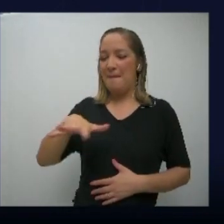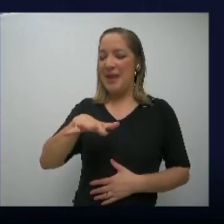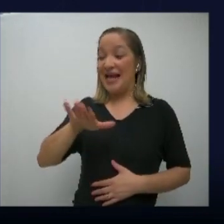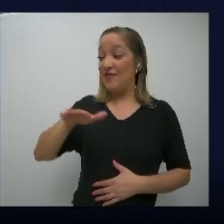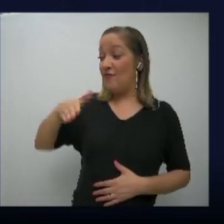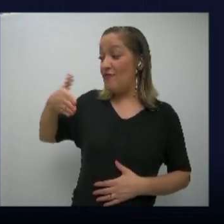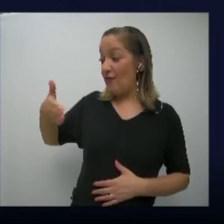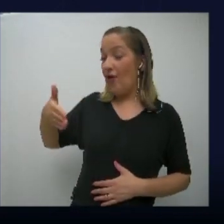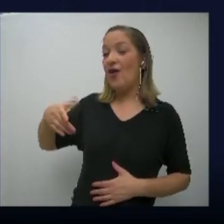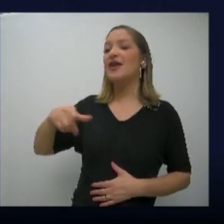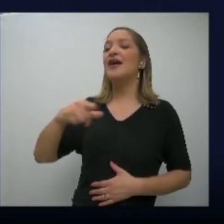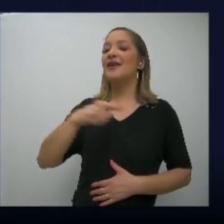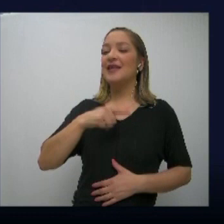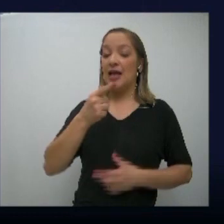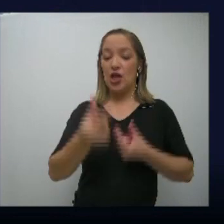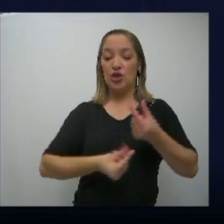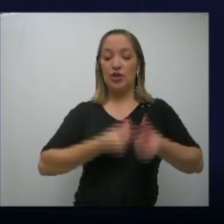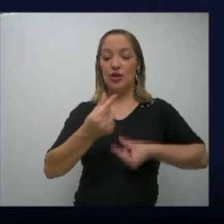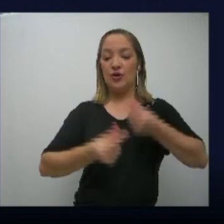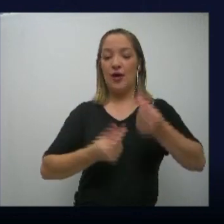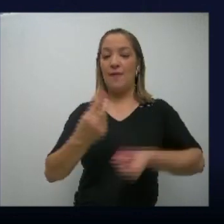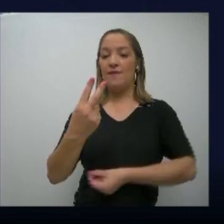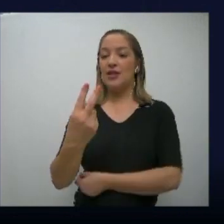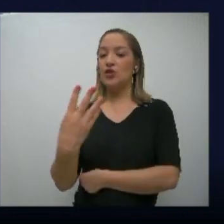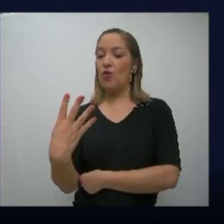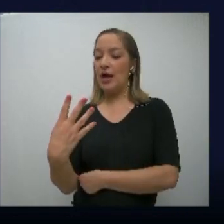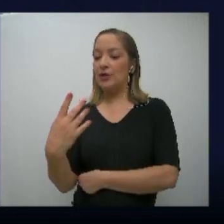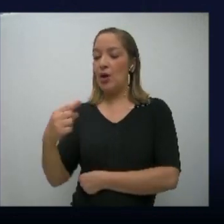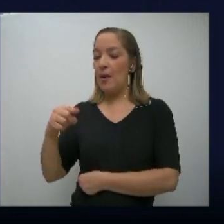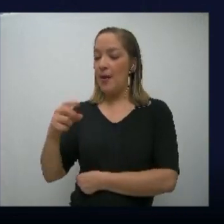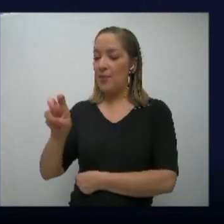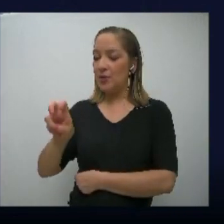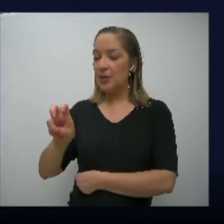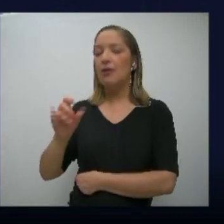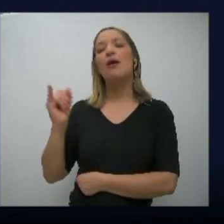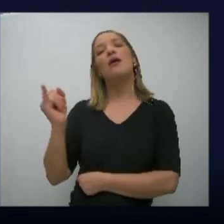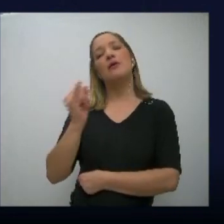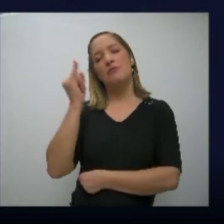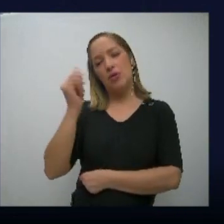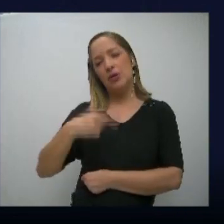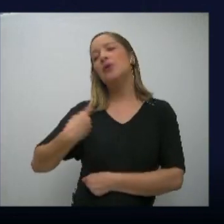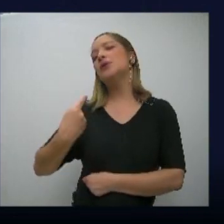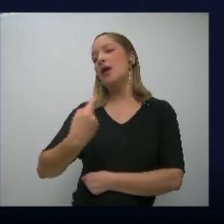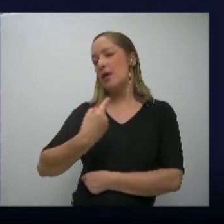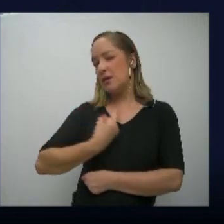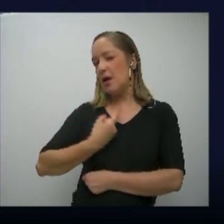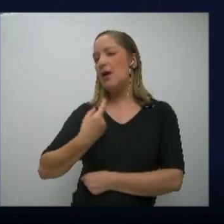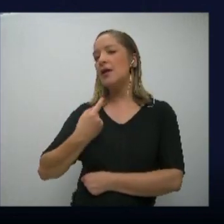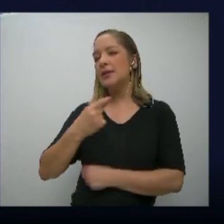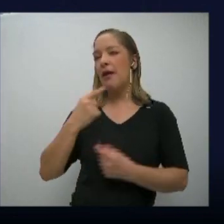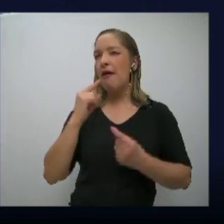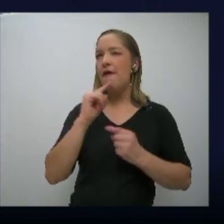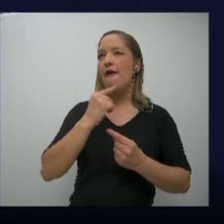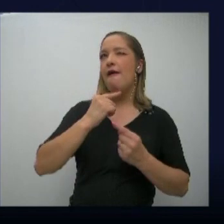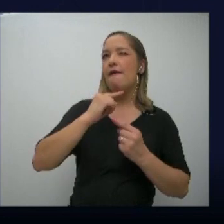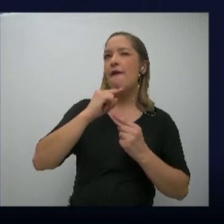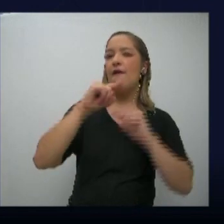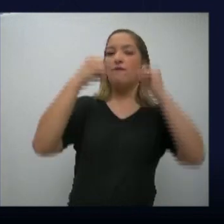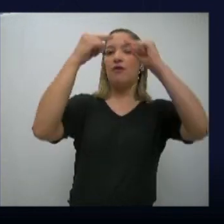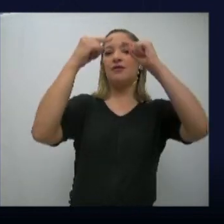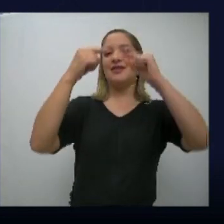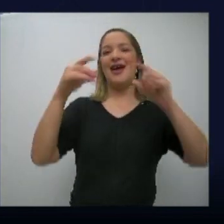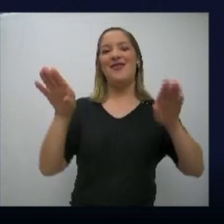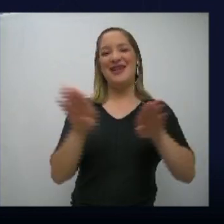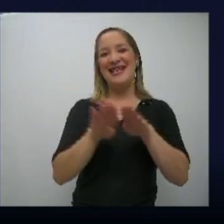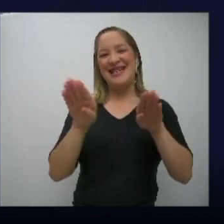lá fora a gente tem o sinte águas sendo 24 por cinco né seria ser importante a gente tem essa essa evolução aqui também né cada vez